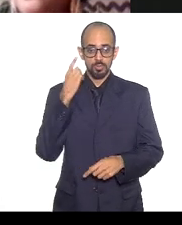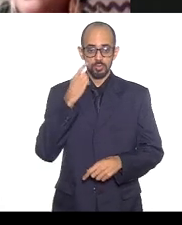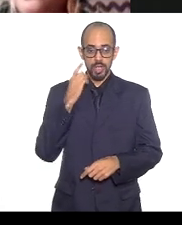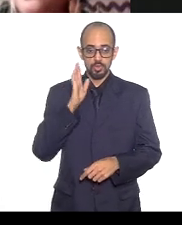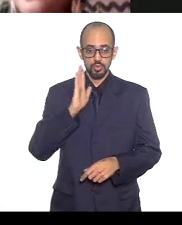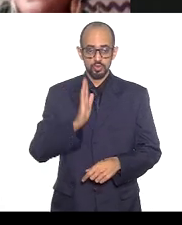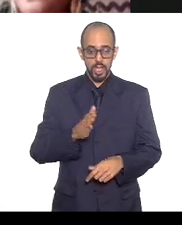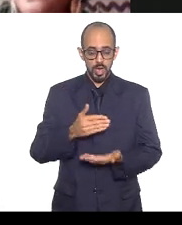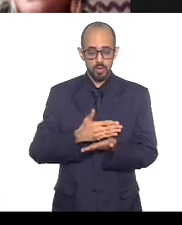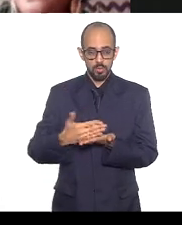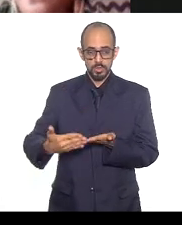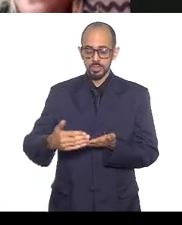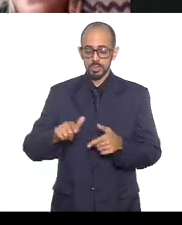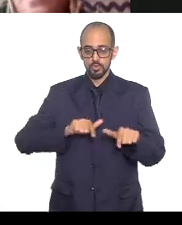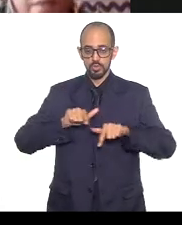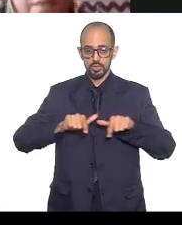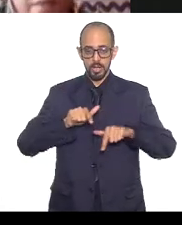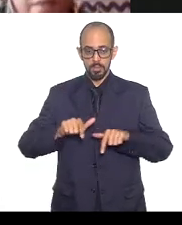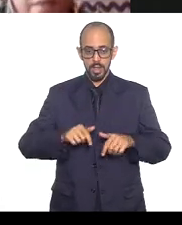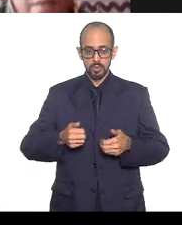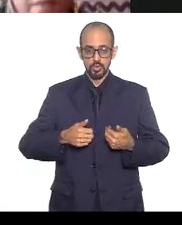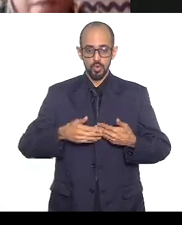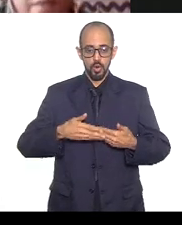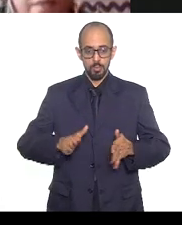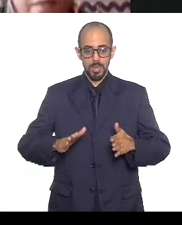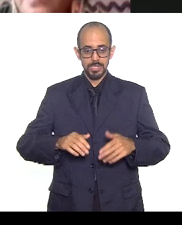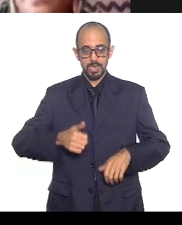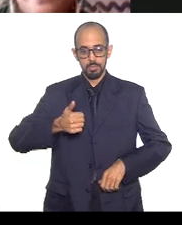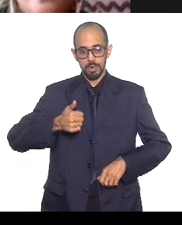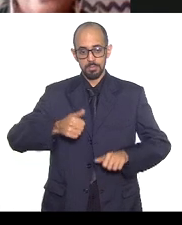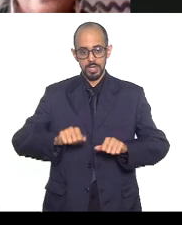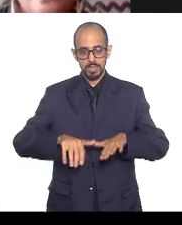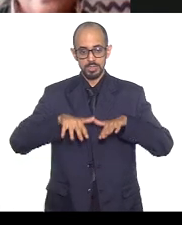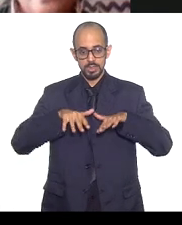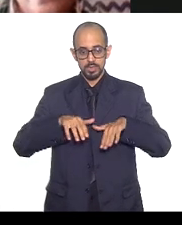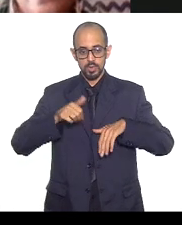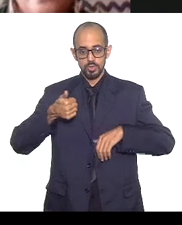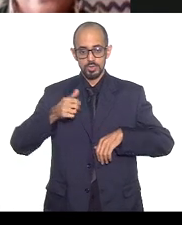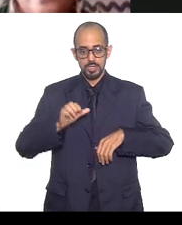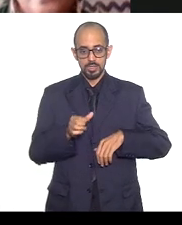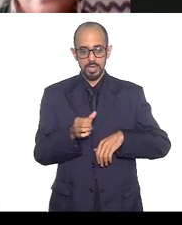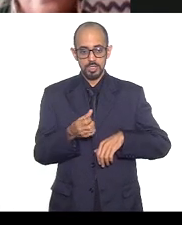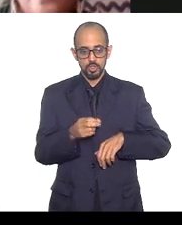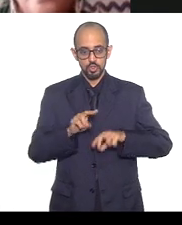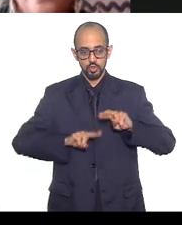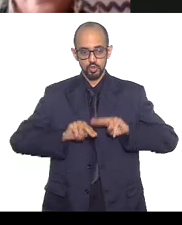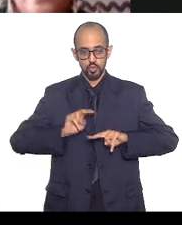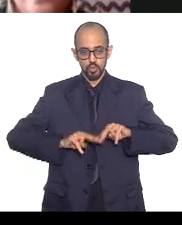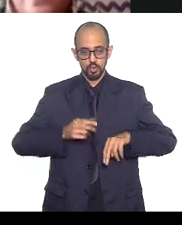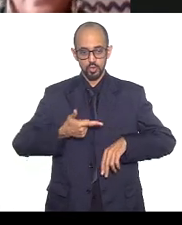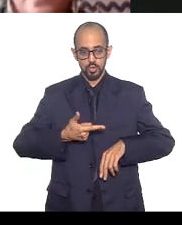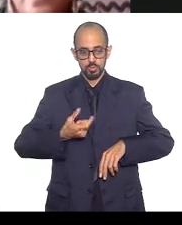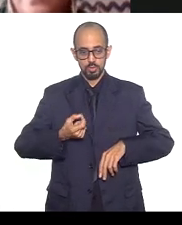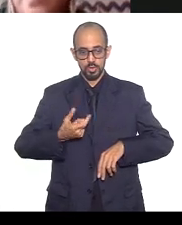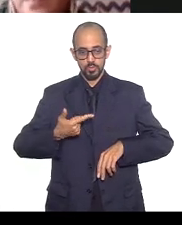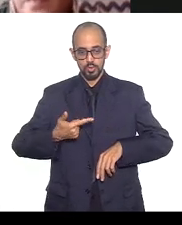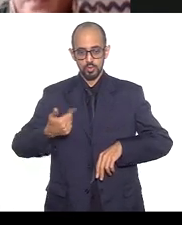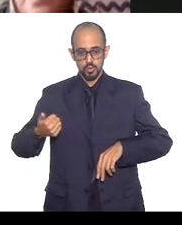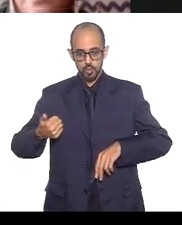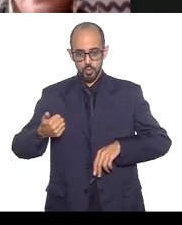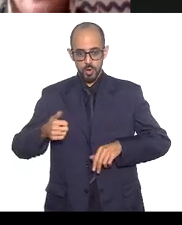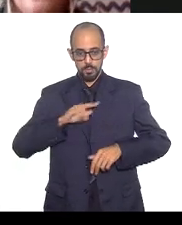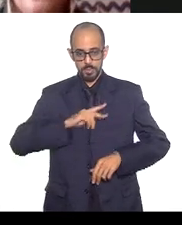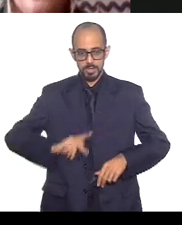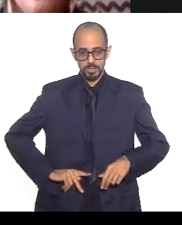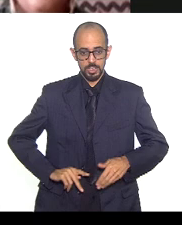os nossos trabalhos. Está aberta a primeira sessão extraordinária do dia 16 de junho de 2021. A presidência convida